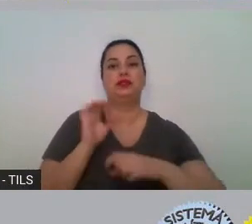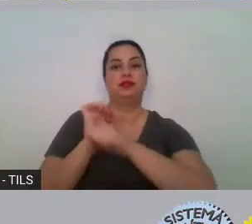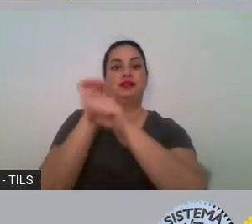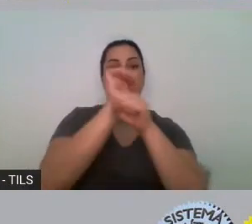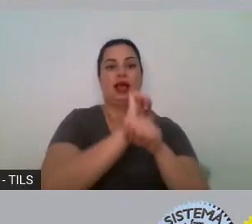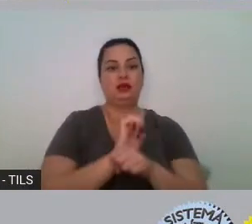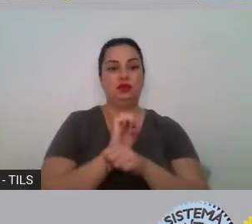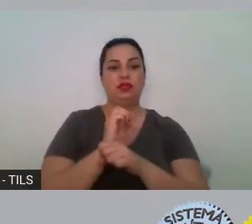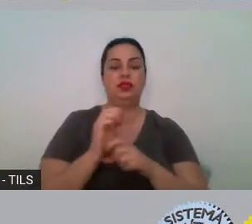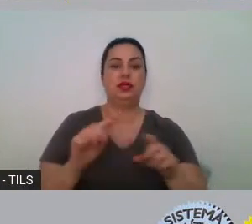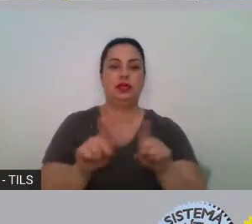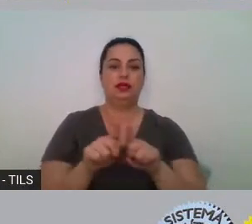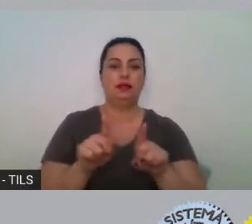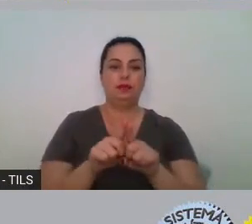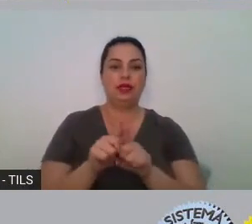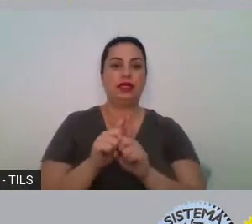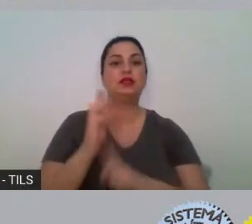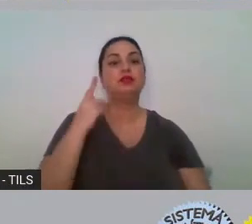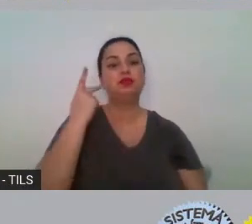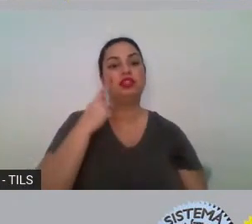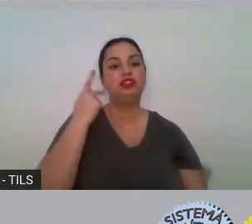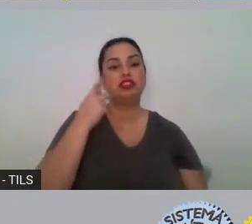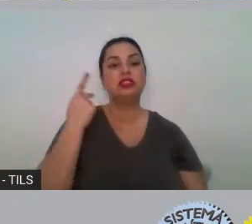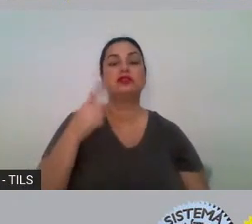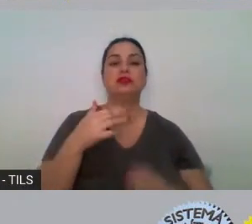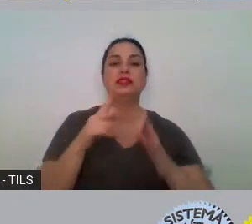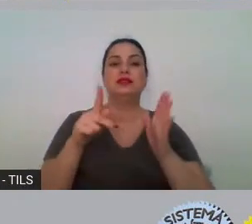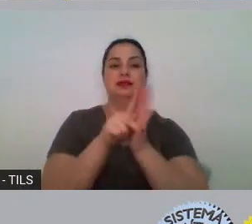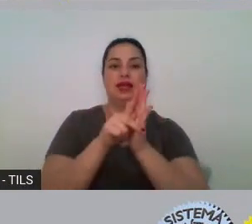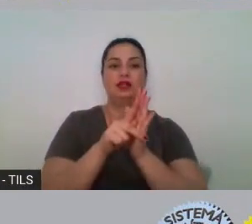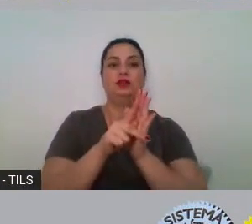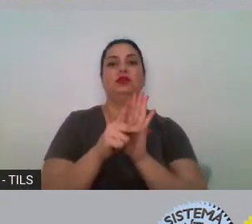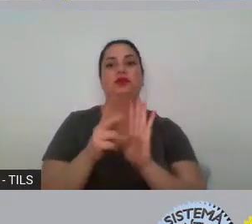favorecimento da acumulação privada. É incentivo, é